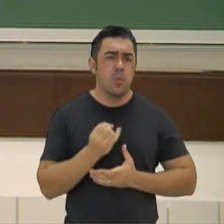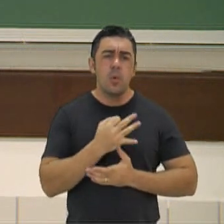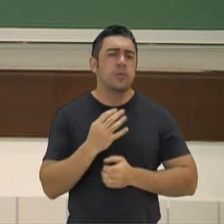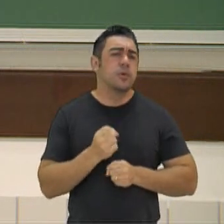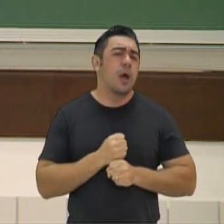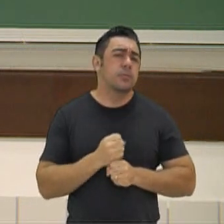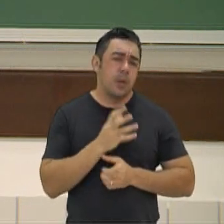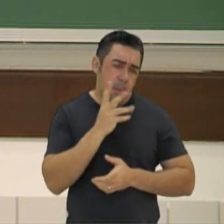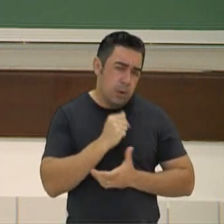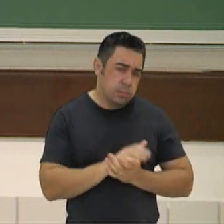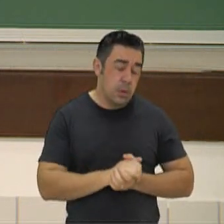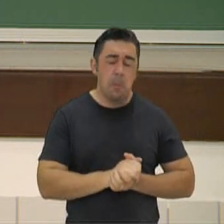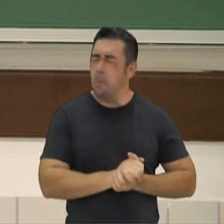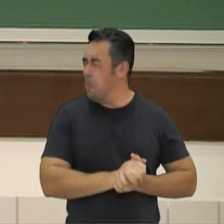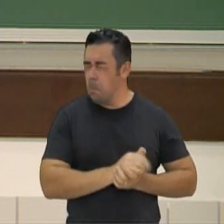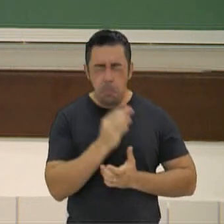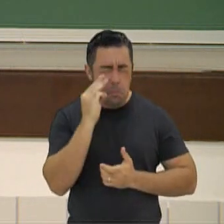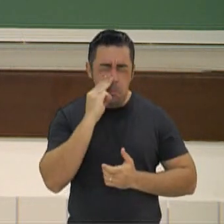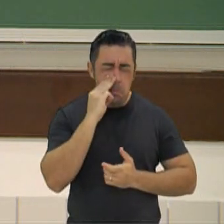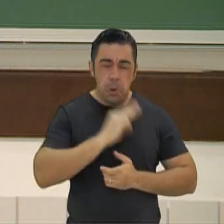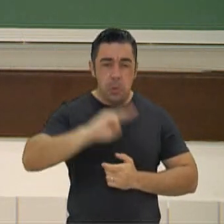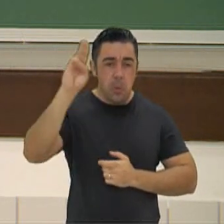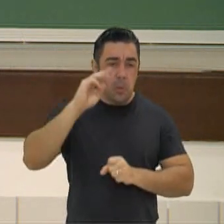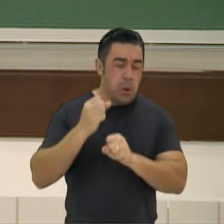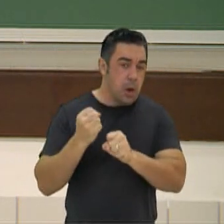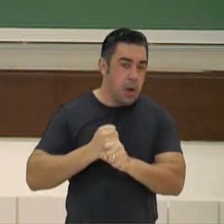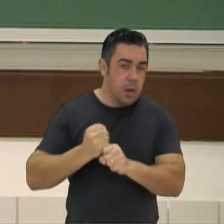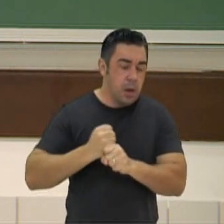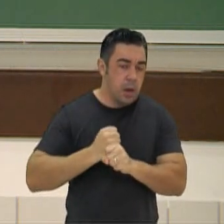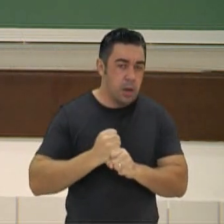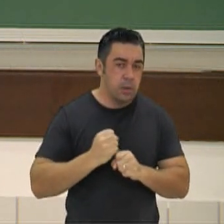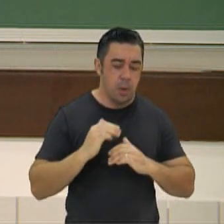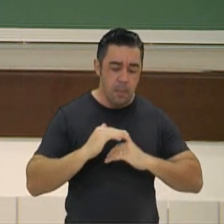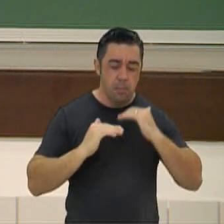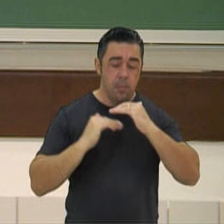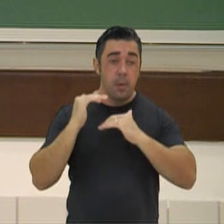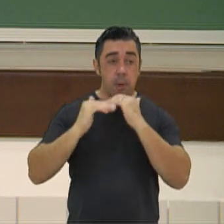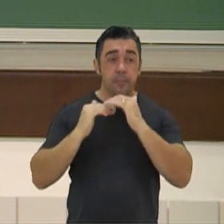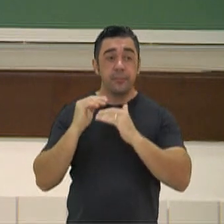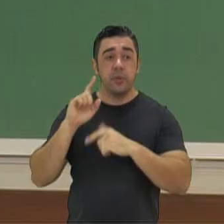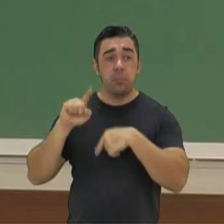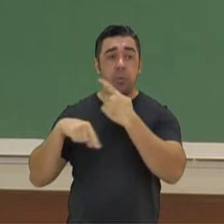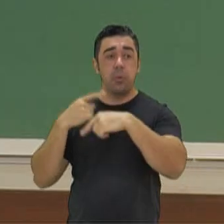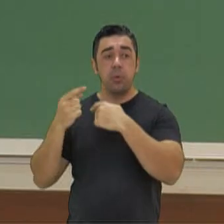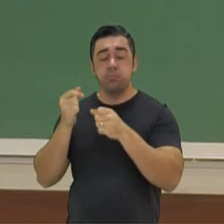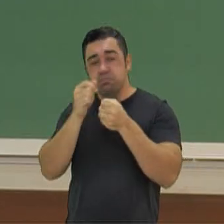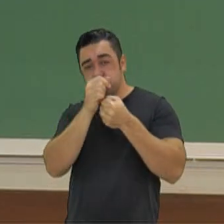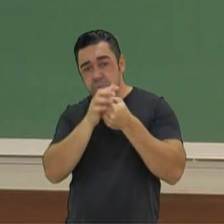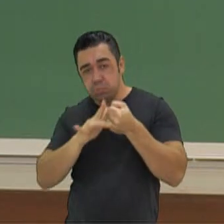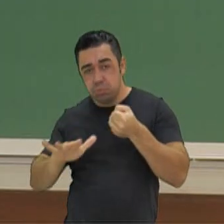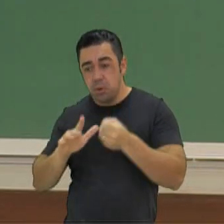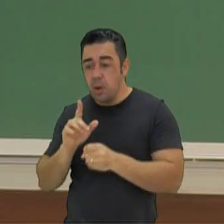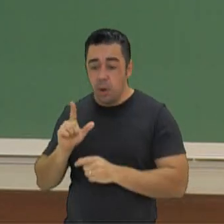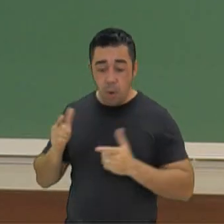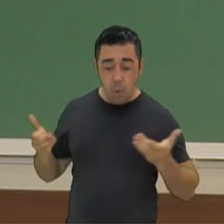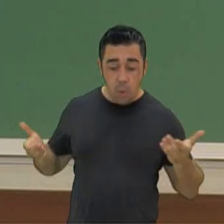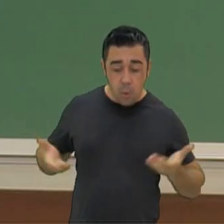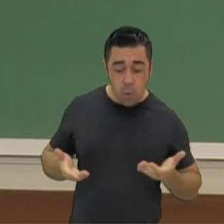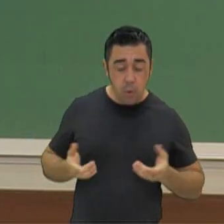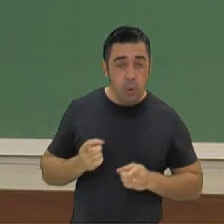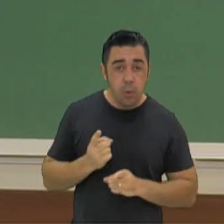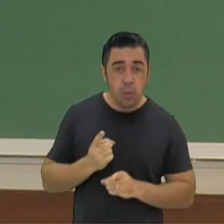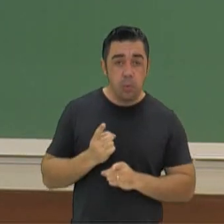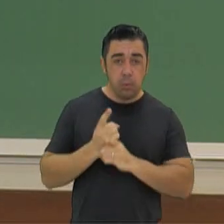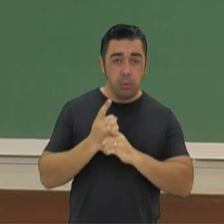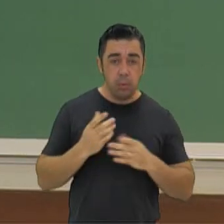demora? Milhares e milhares de anos para se formar aí. Tá? Então, até ser encontrado por um grupo lá um